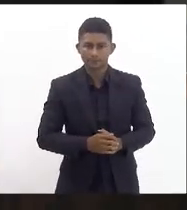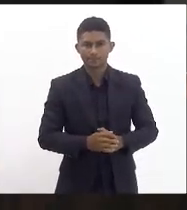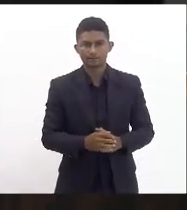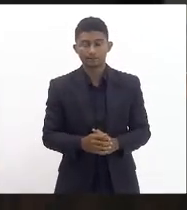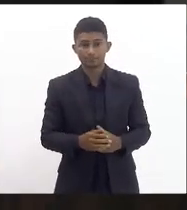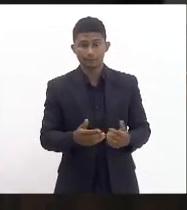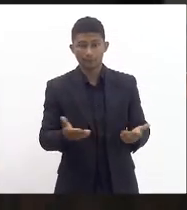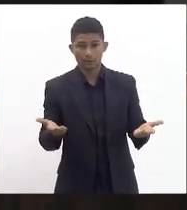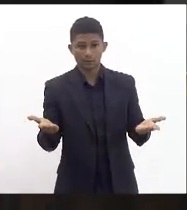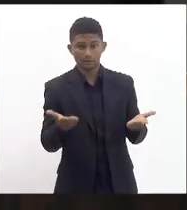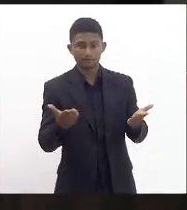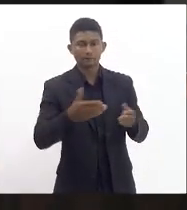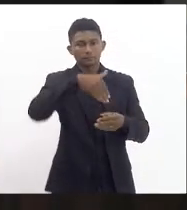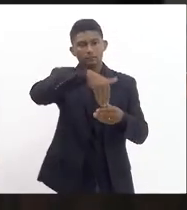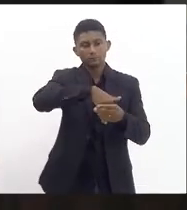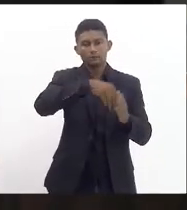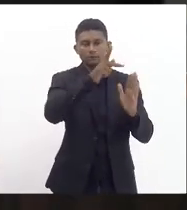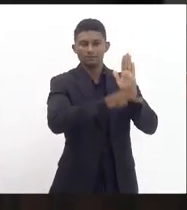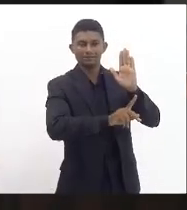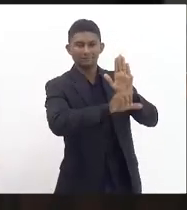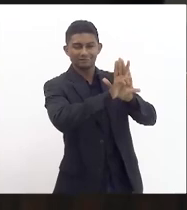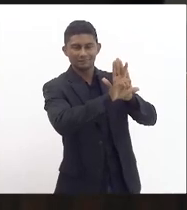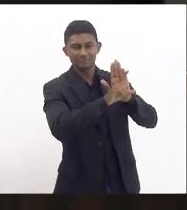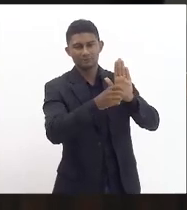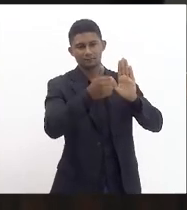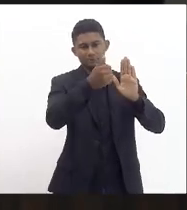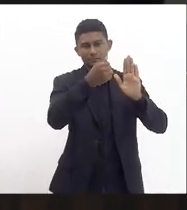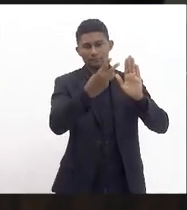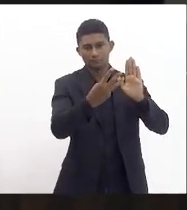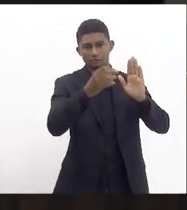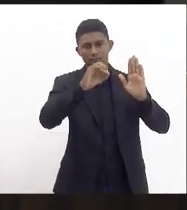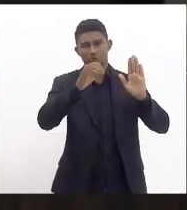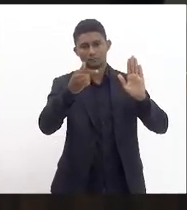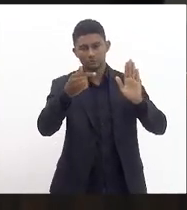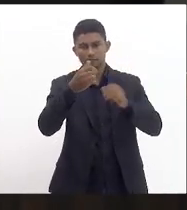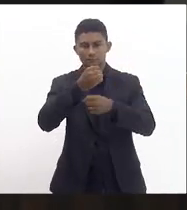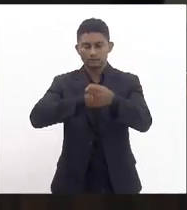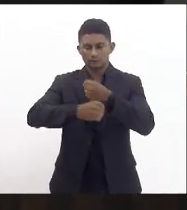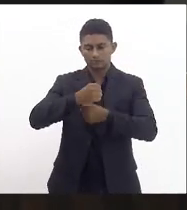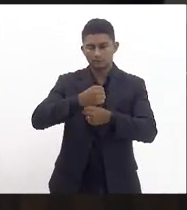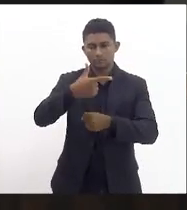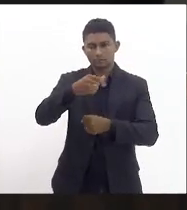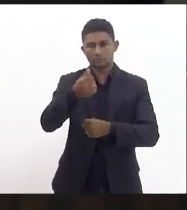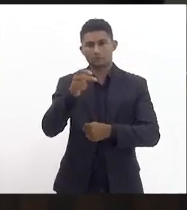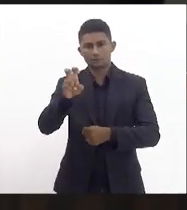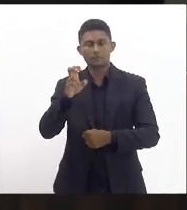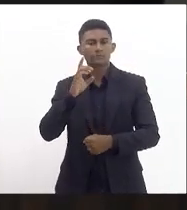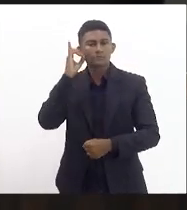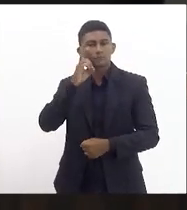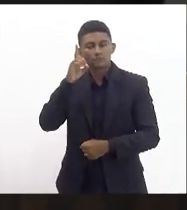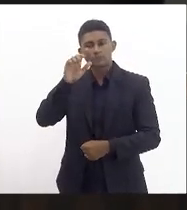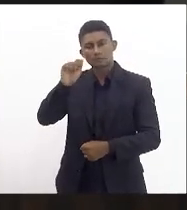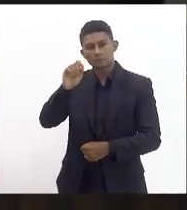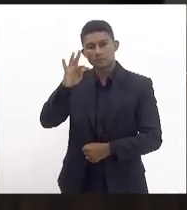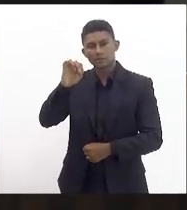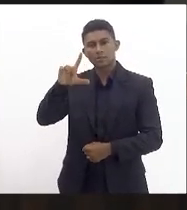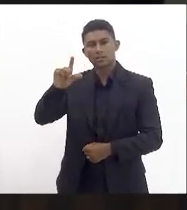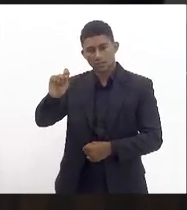Em votação, em primeira discussão, projeto de lei 1307 de 2015, de autoria do deputado Átila Nunes, que altera